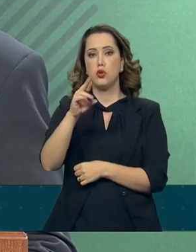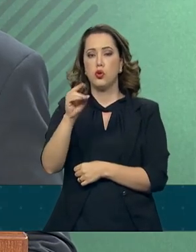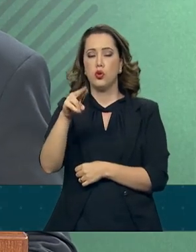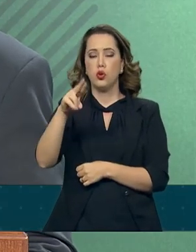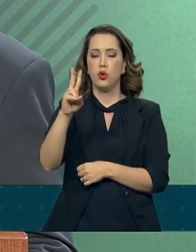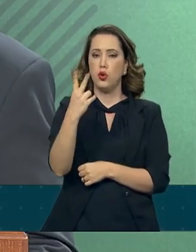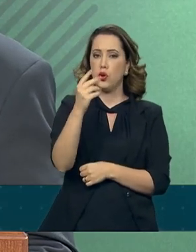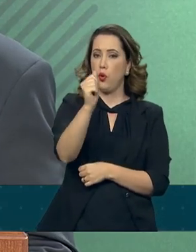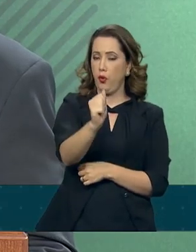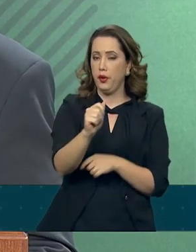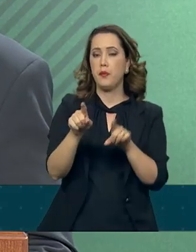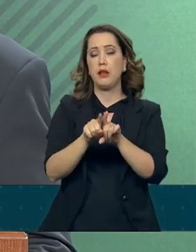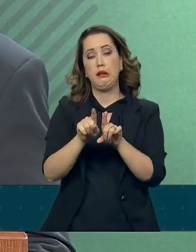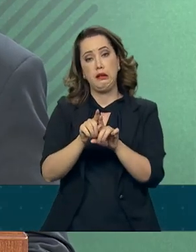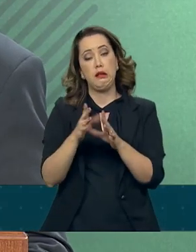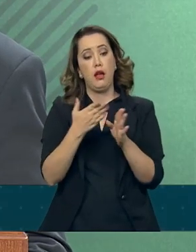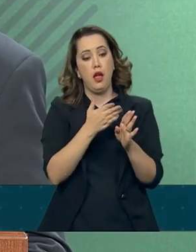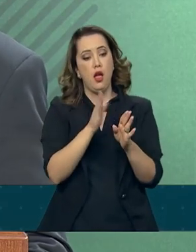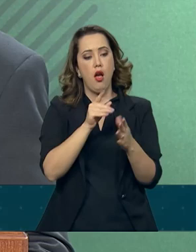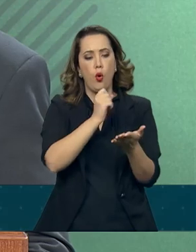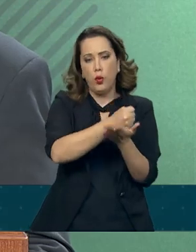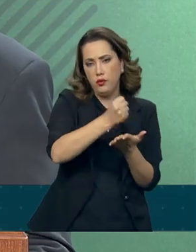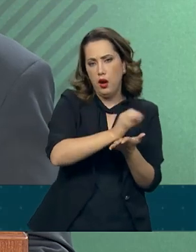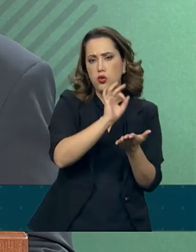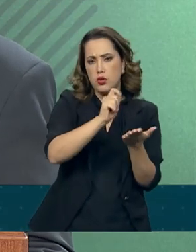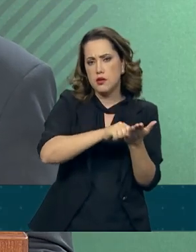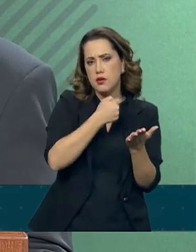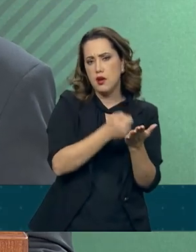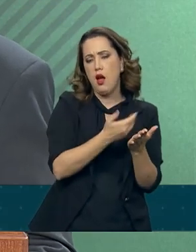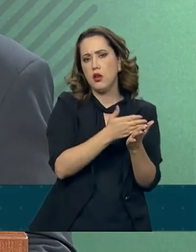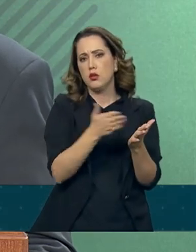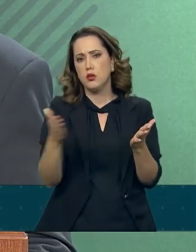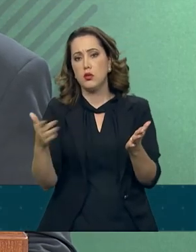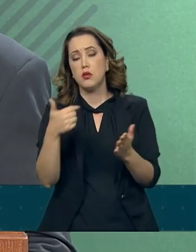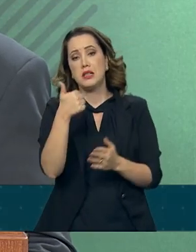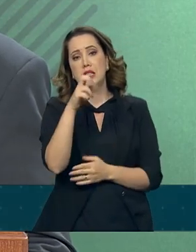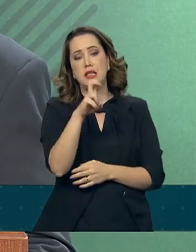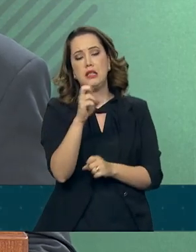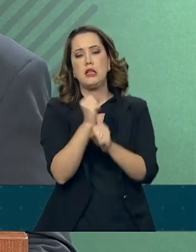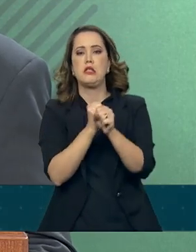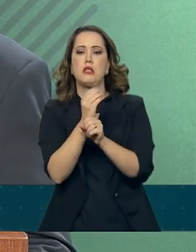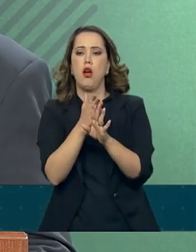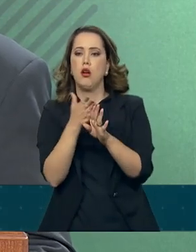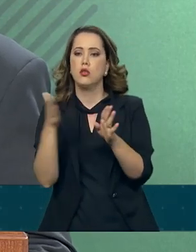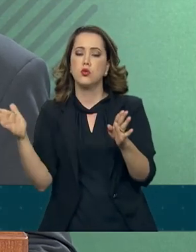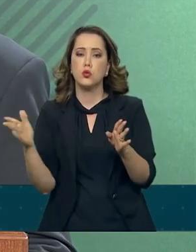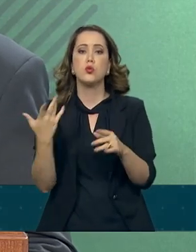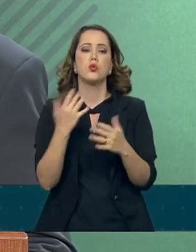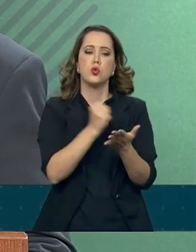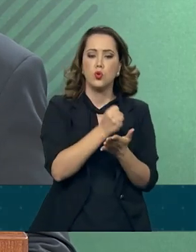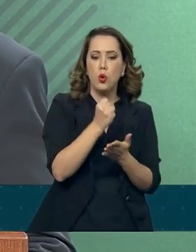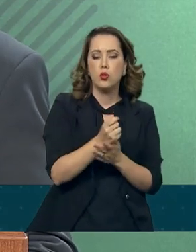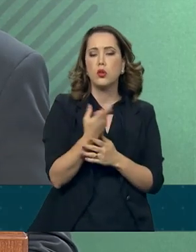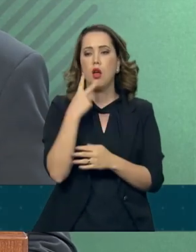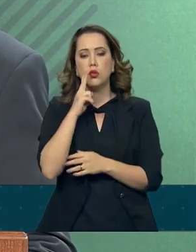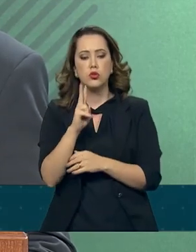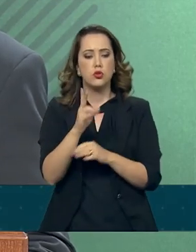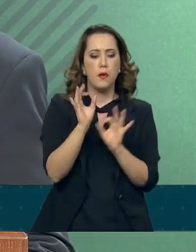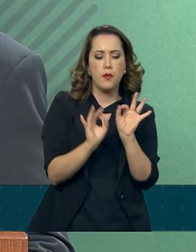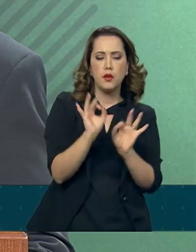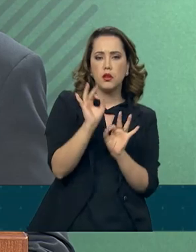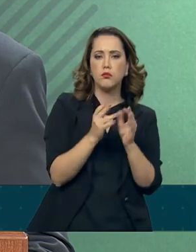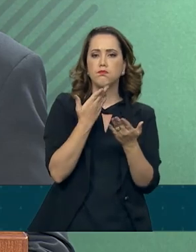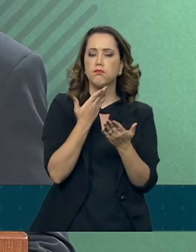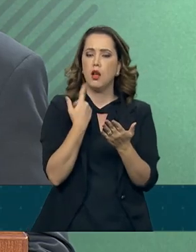estão terminando em 2027 e os contratos serão perseguidos os contratos serão é